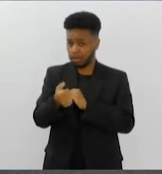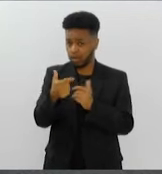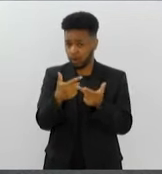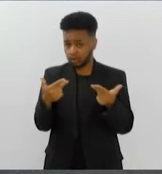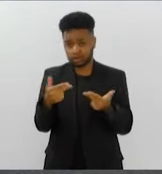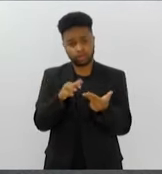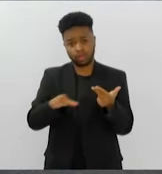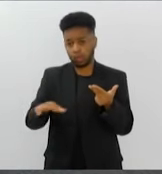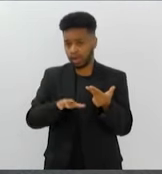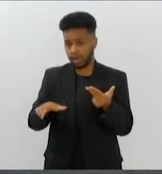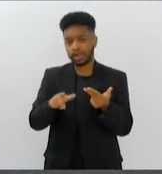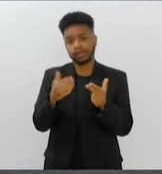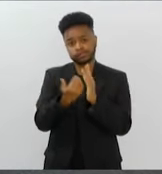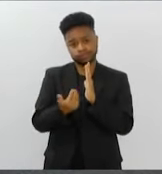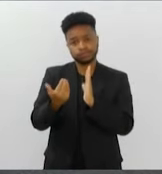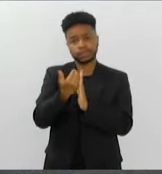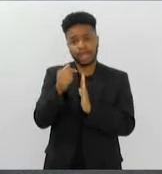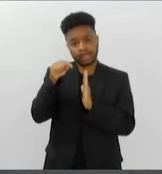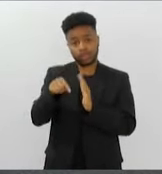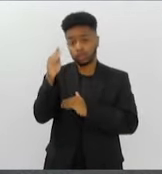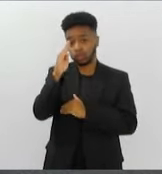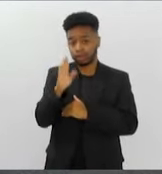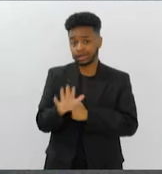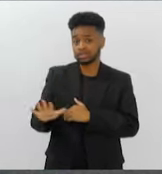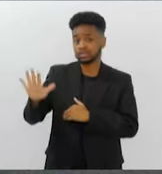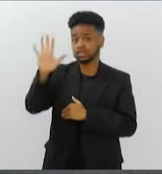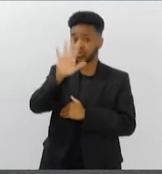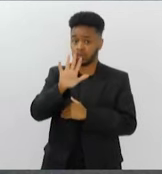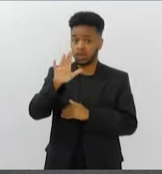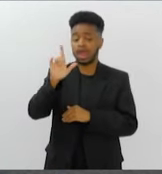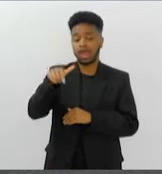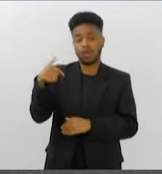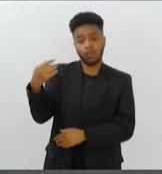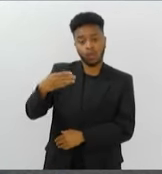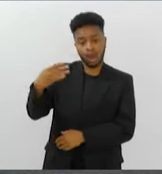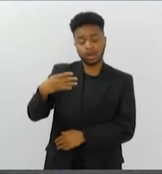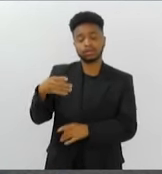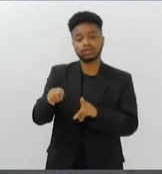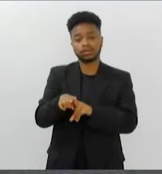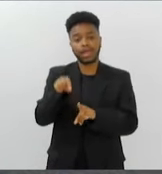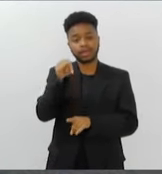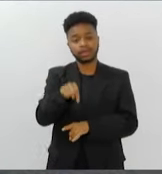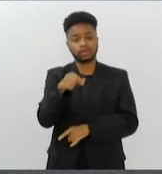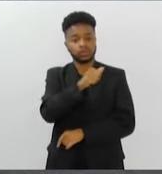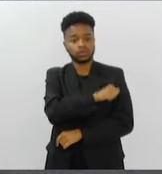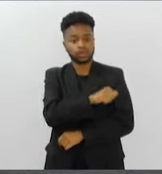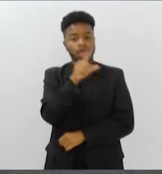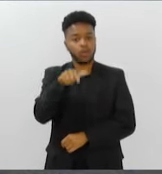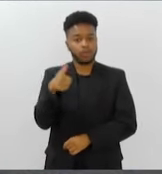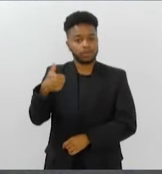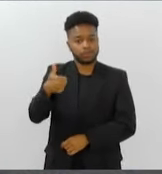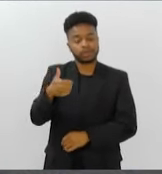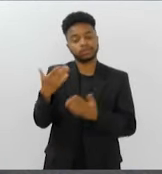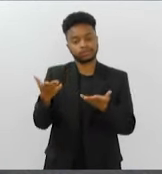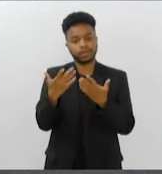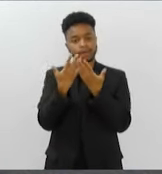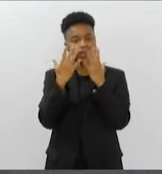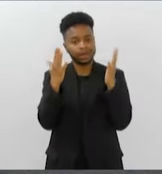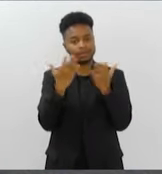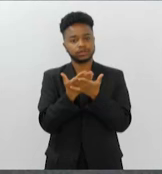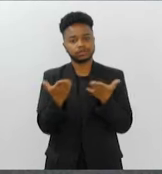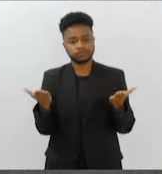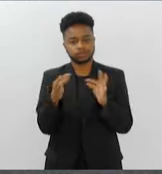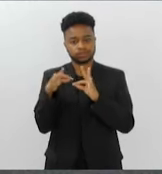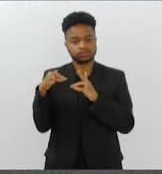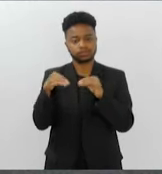Quarto colocado no Brasil e primeiro colocado no estado do Rio de Janeiro. São todos de parabéns. E, ao mesmo